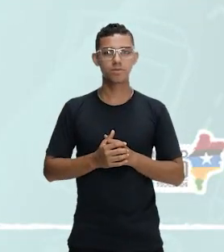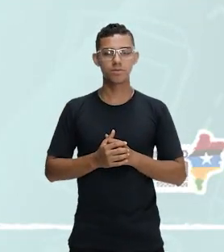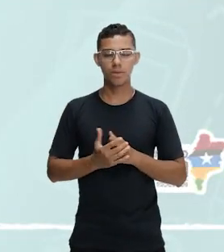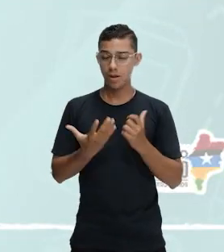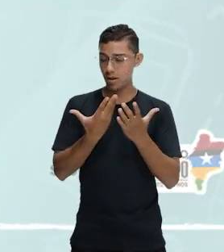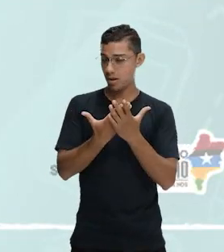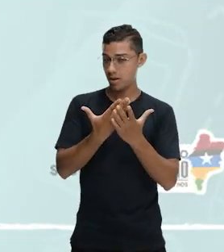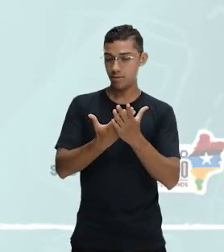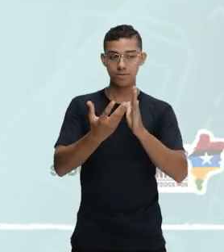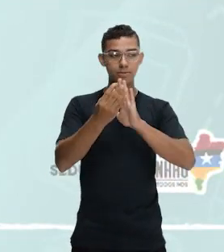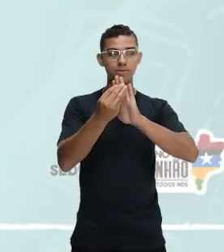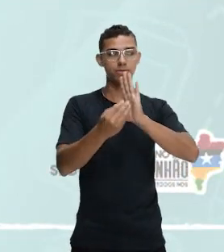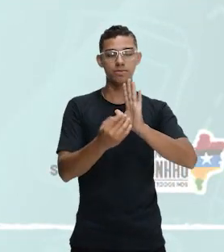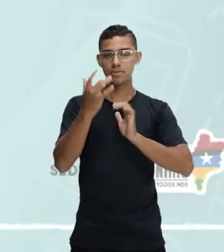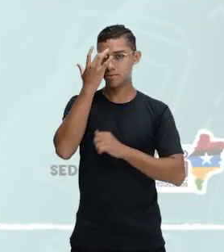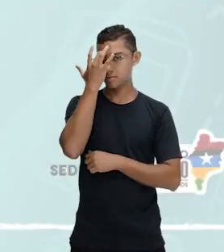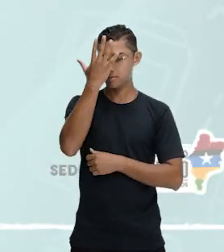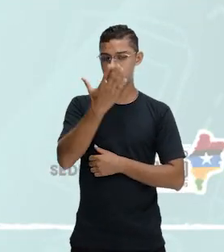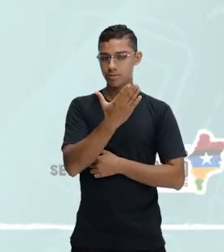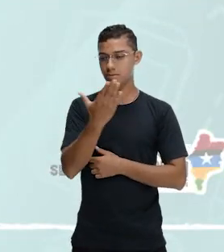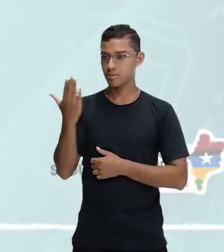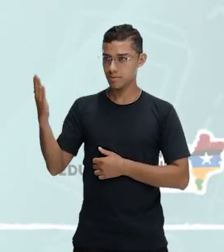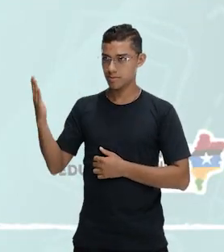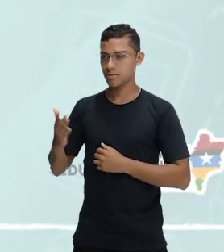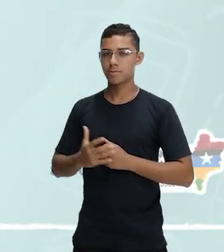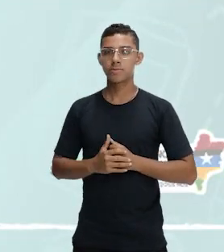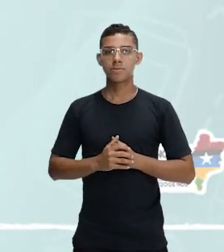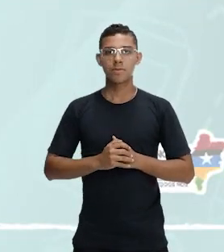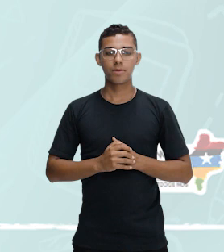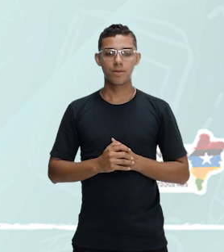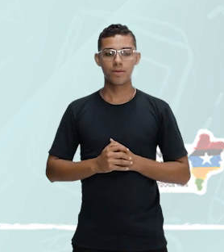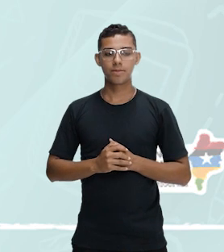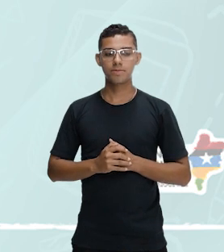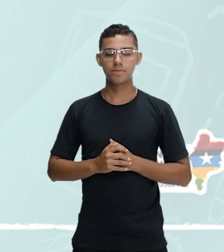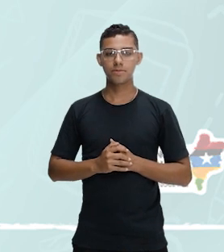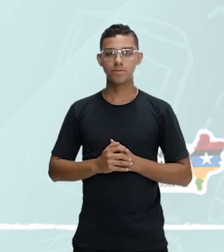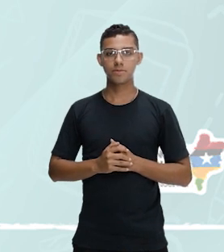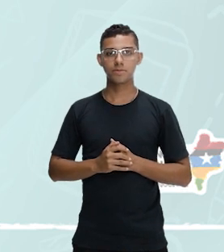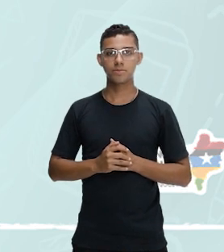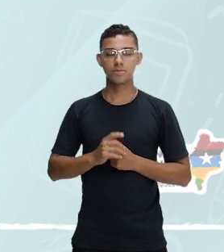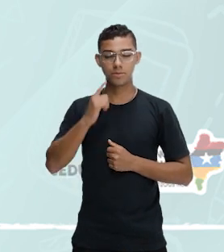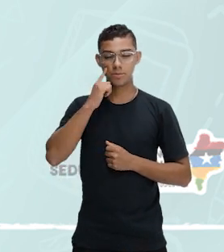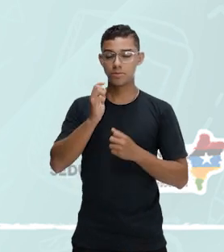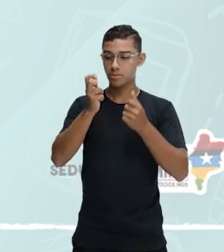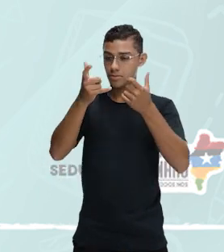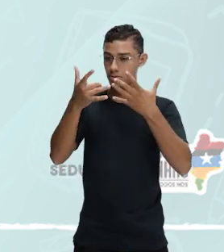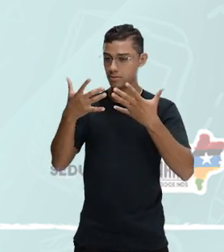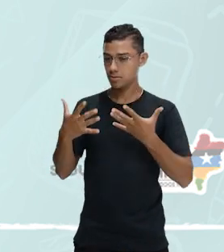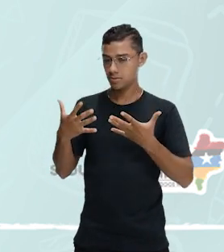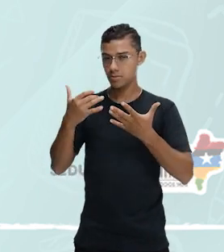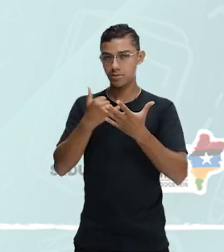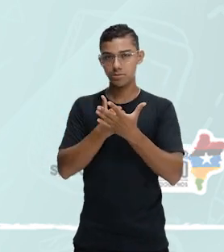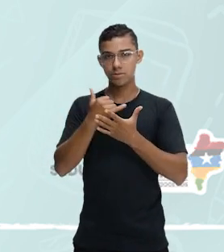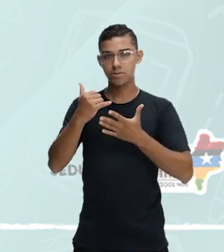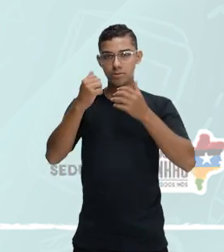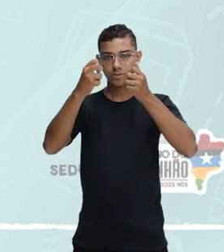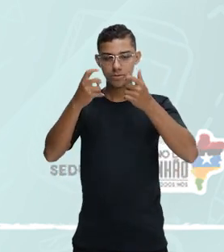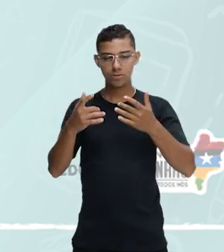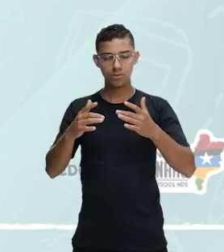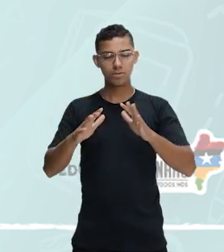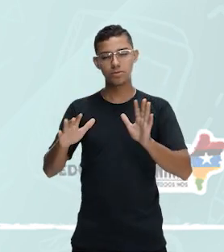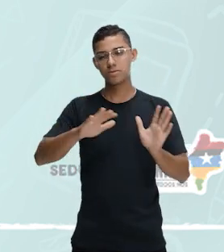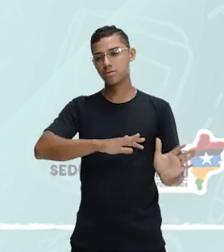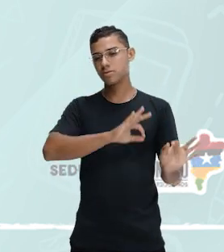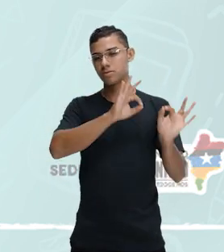simples, ok? Sobre geocentrismo, não é isso? Então, vamos fazer uma breve introdução. Depois nós iremos falar aí de uma